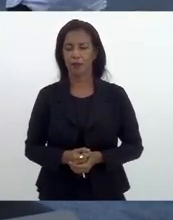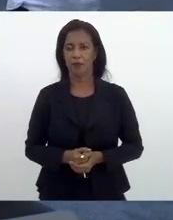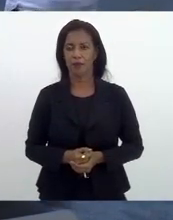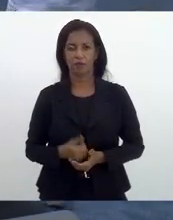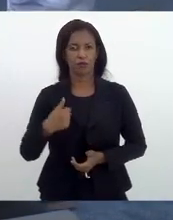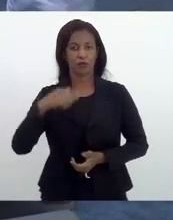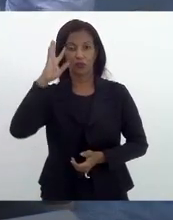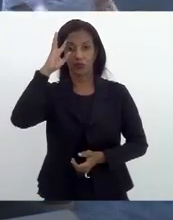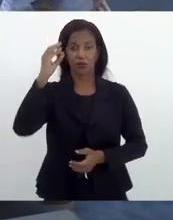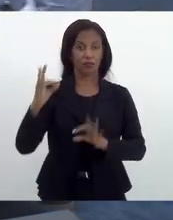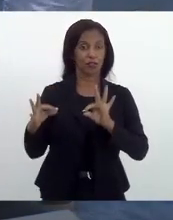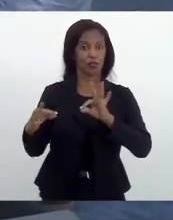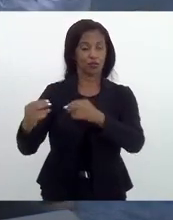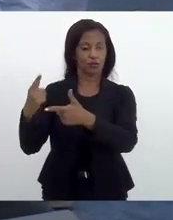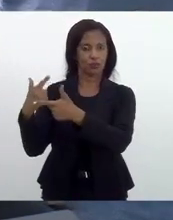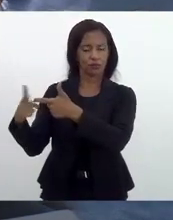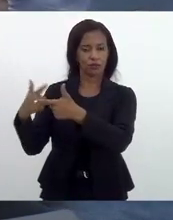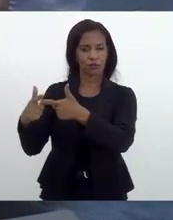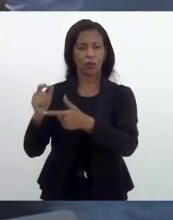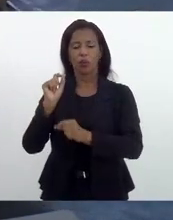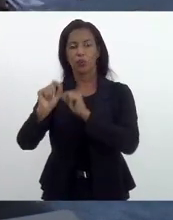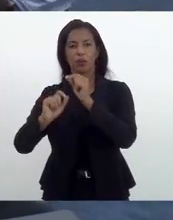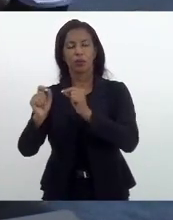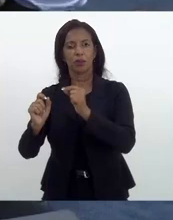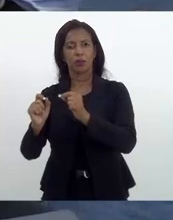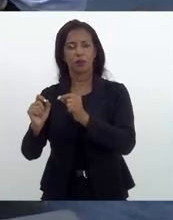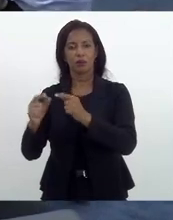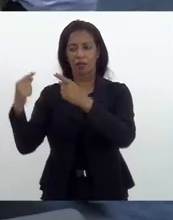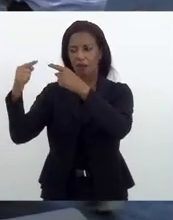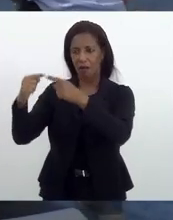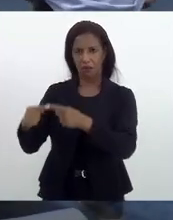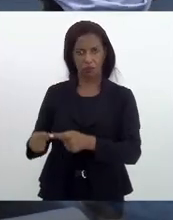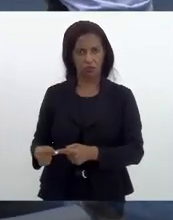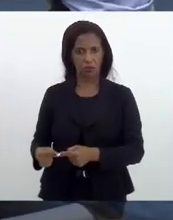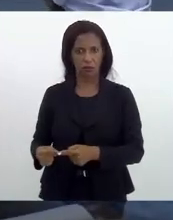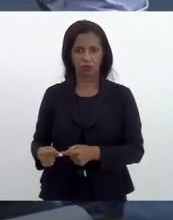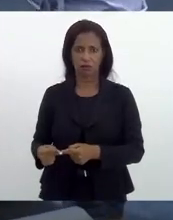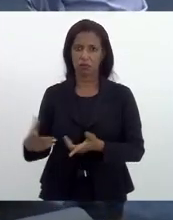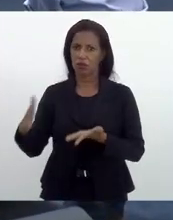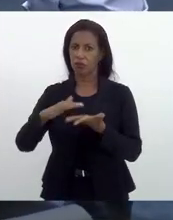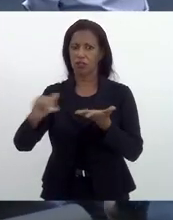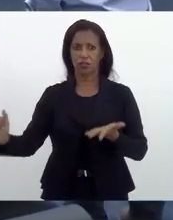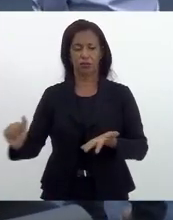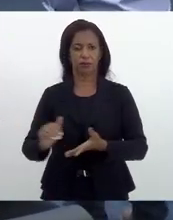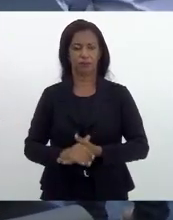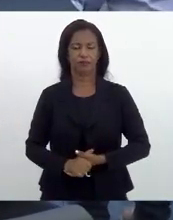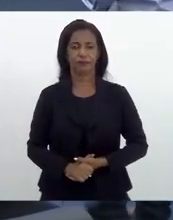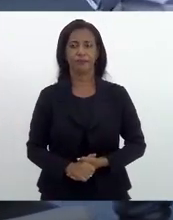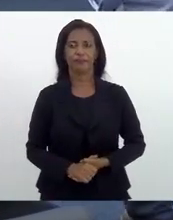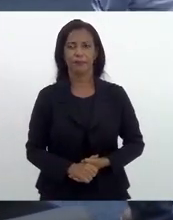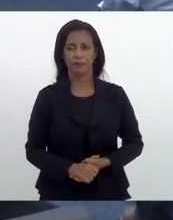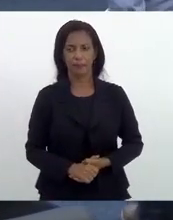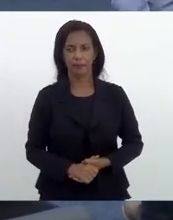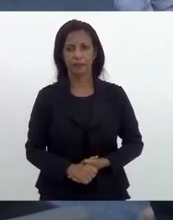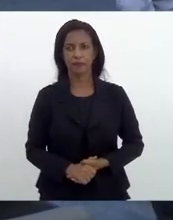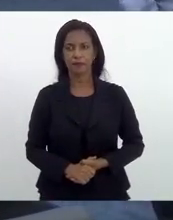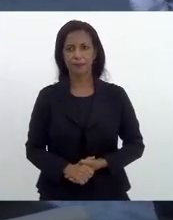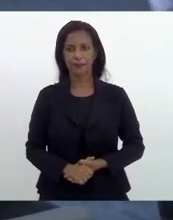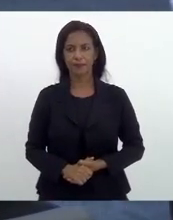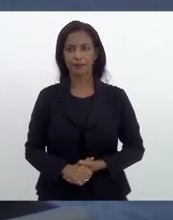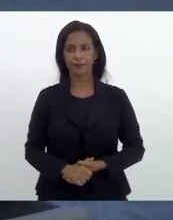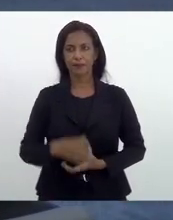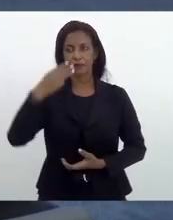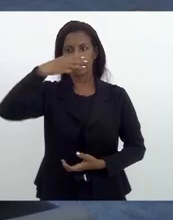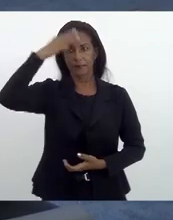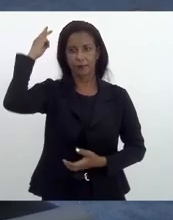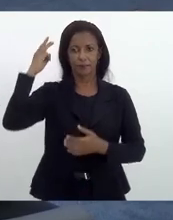problemas do regime. Então, o não tem acordo, vamos para voto, sem problema nenhum. Com a alternativa do artigo 3º. Ok? Márcio, para